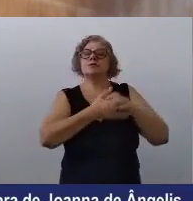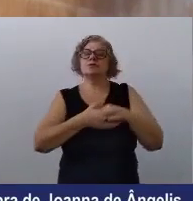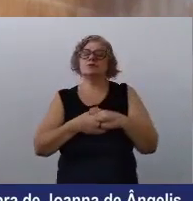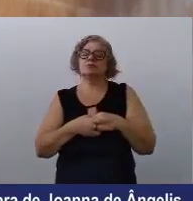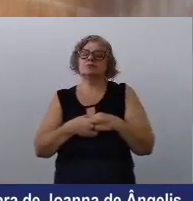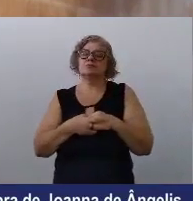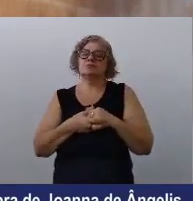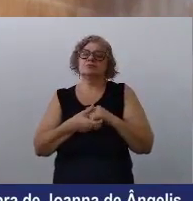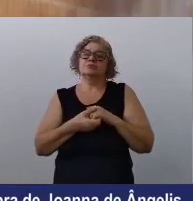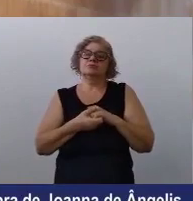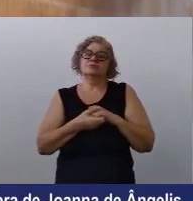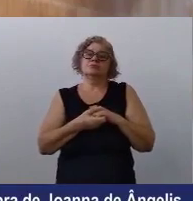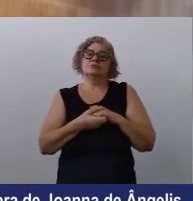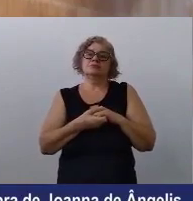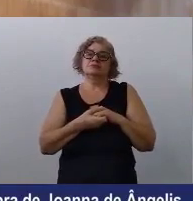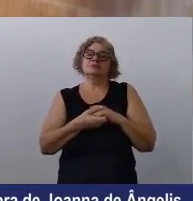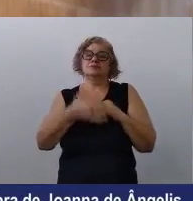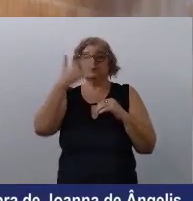comprometeu.